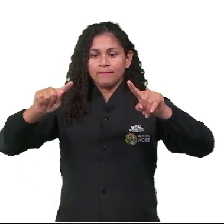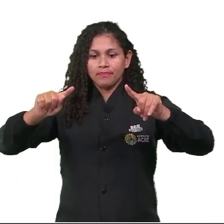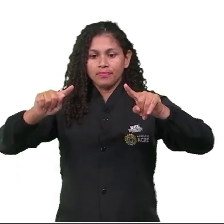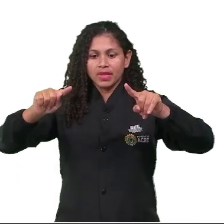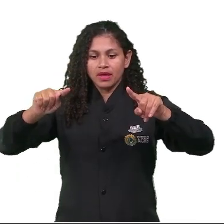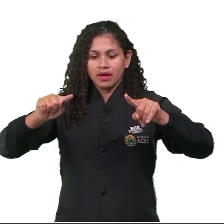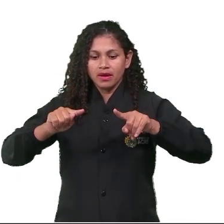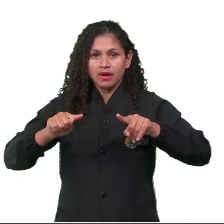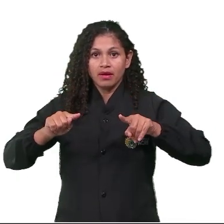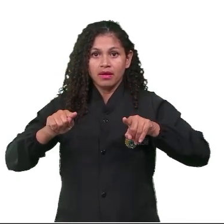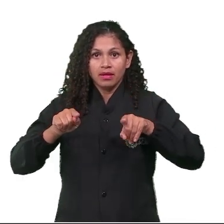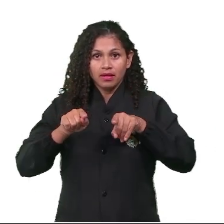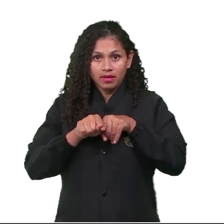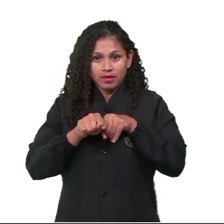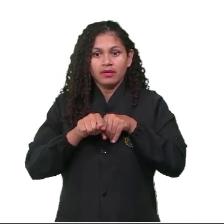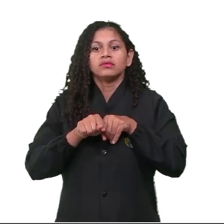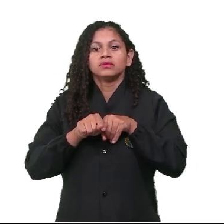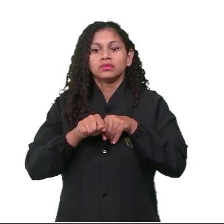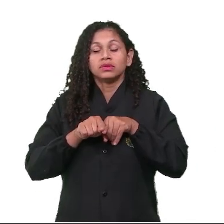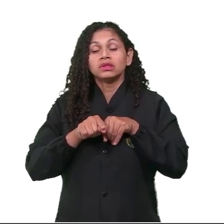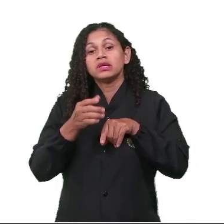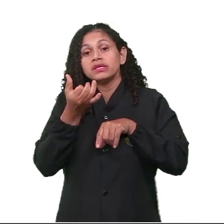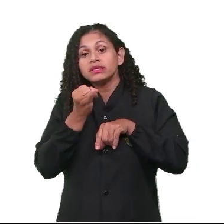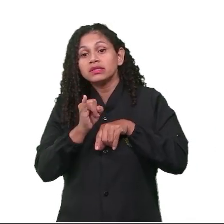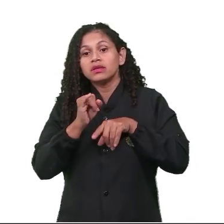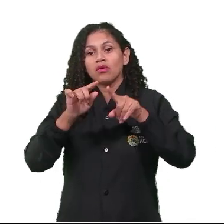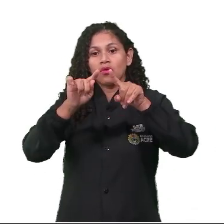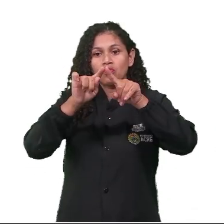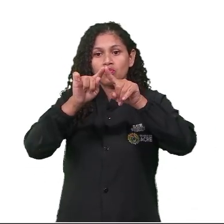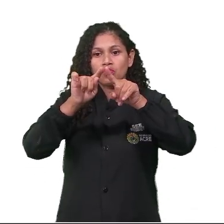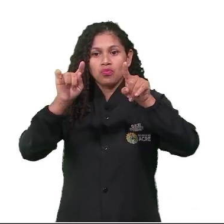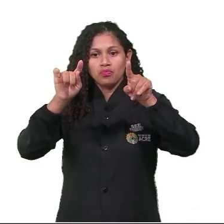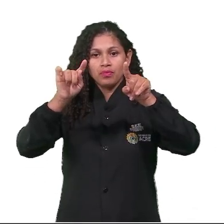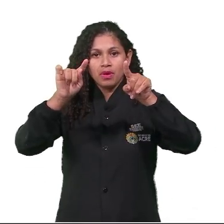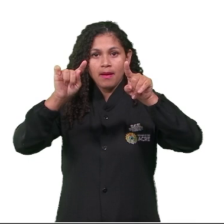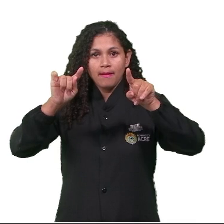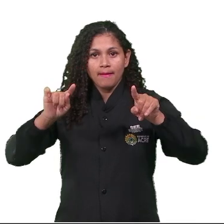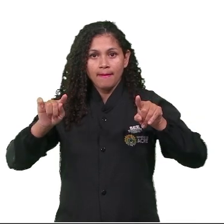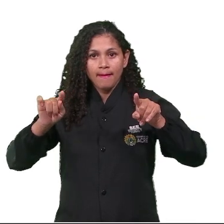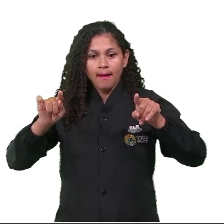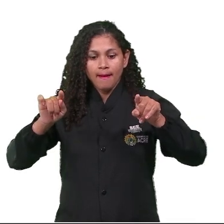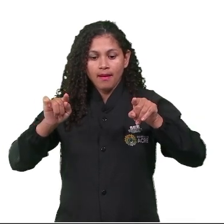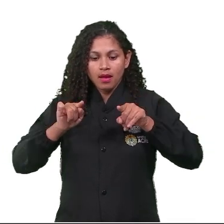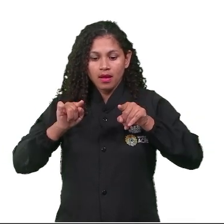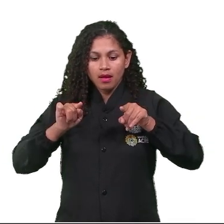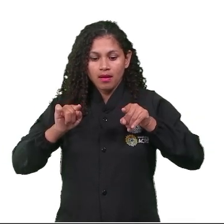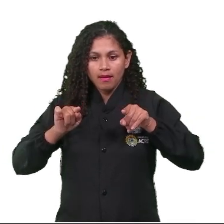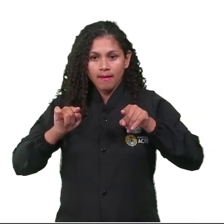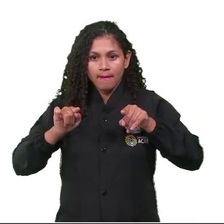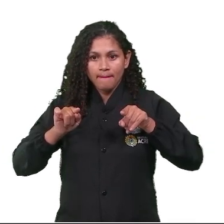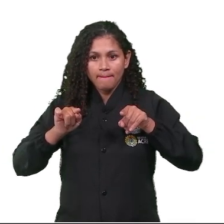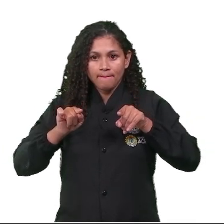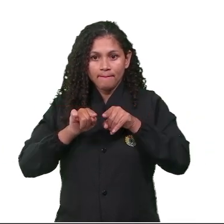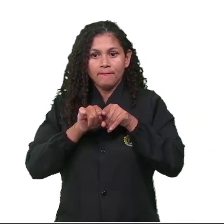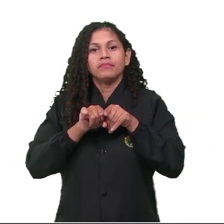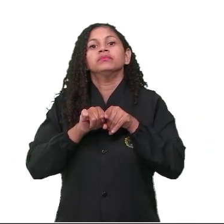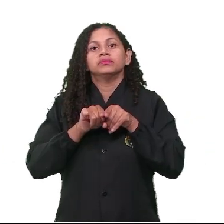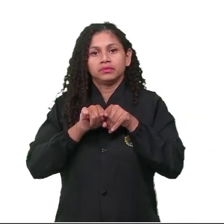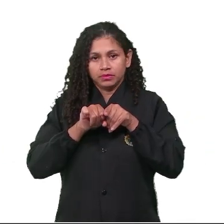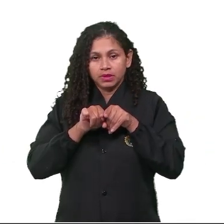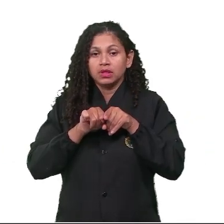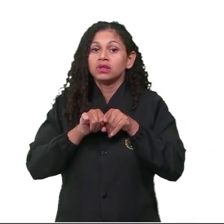um hexágono, vai ser um prisma hexagonal. Então, a gente percebe que o que vai dar nome ao prisma é